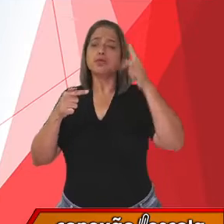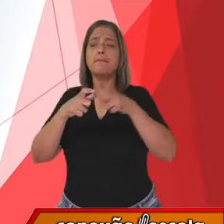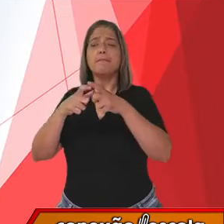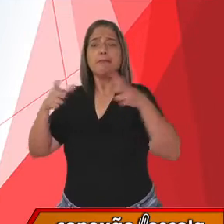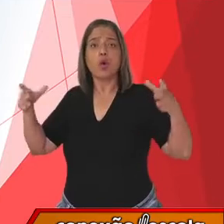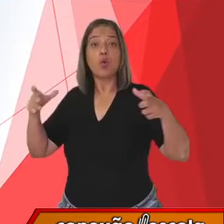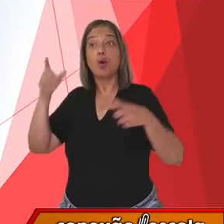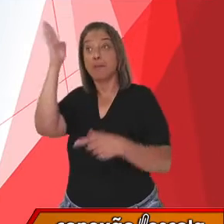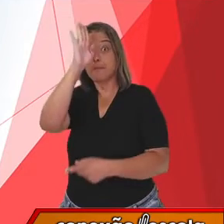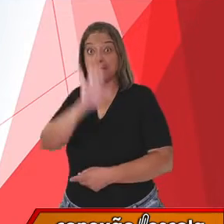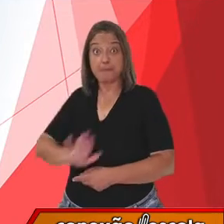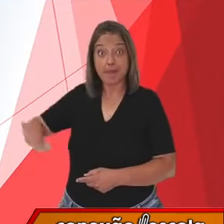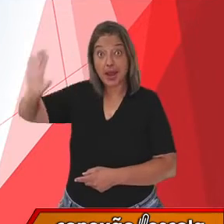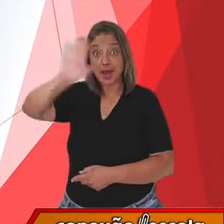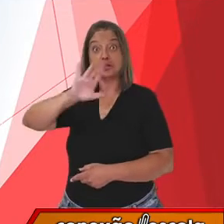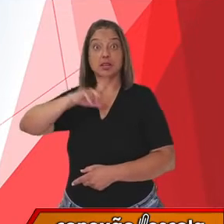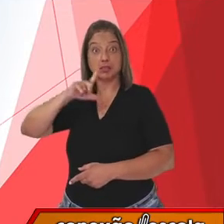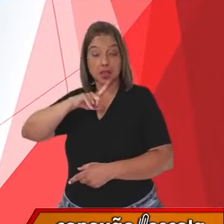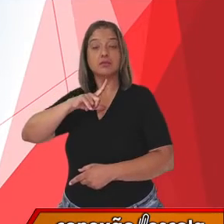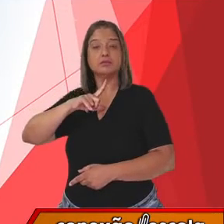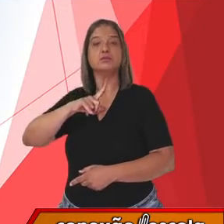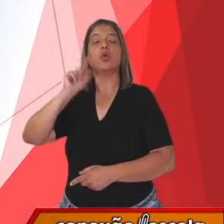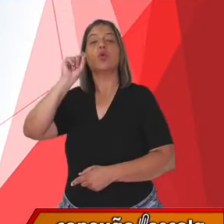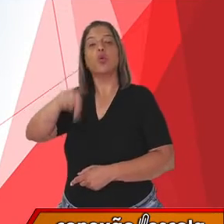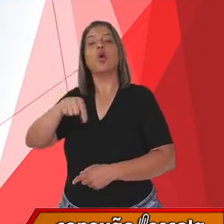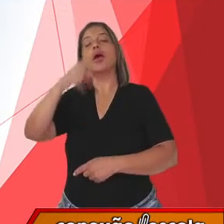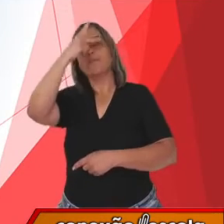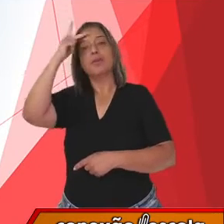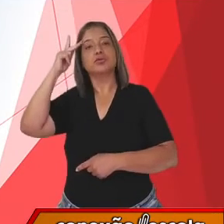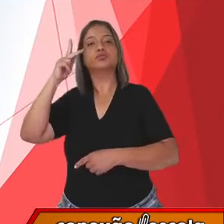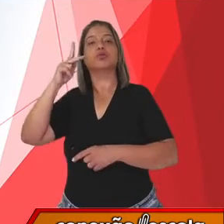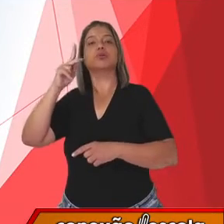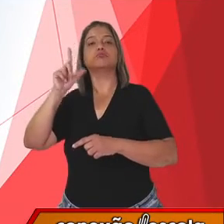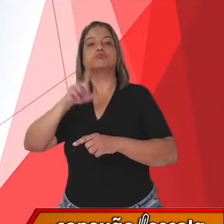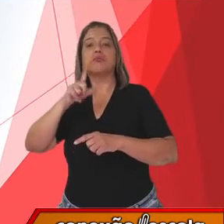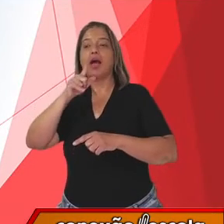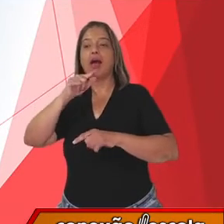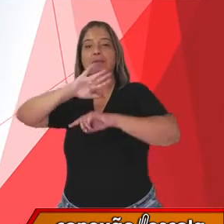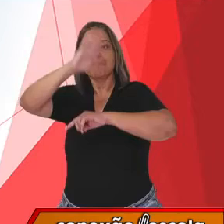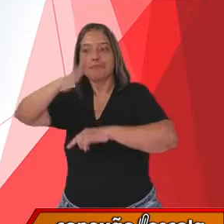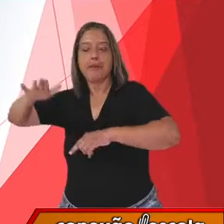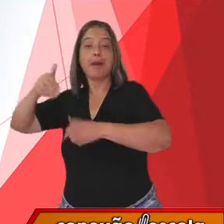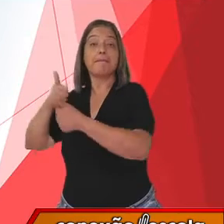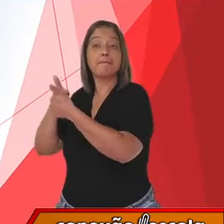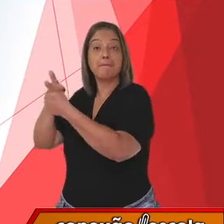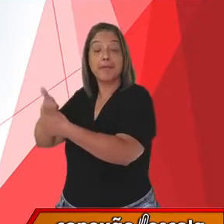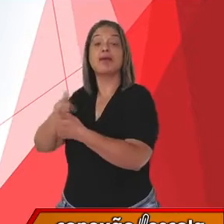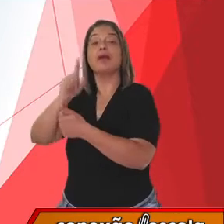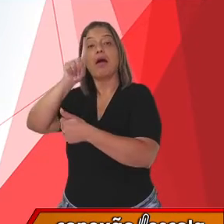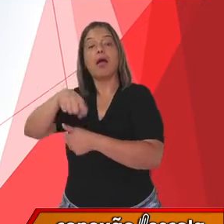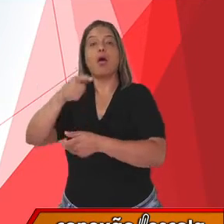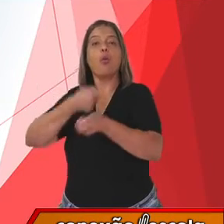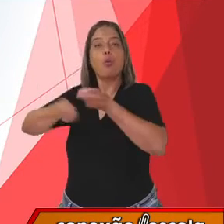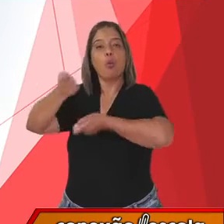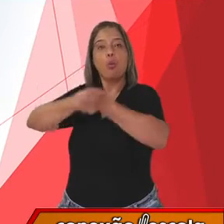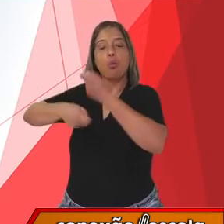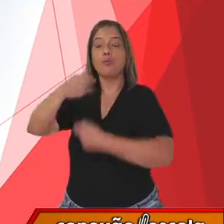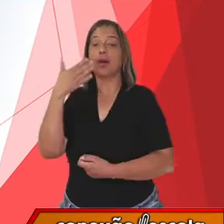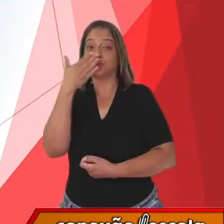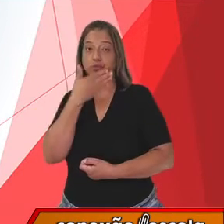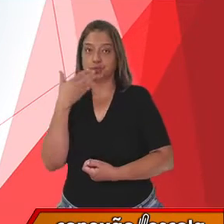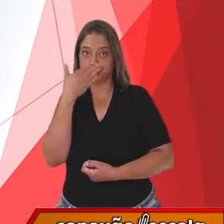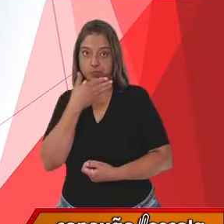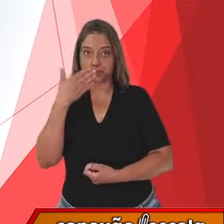Brasil estiveram concentrados no litoral, por causa do comércio açucareiro. Lembra o que dissemos